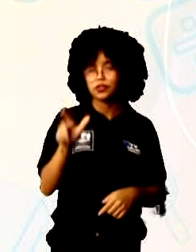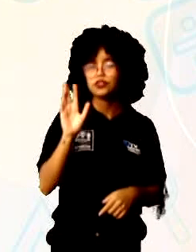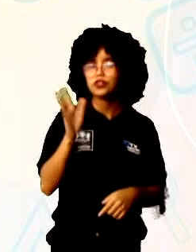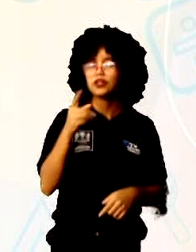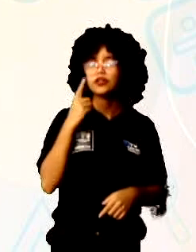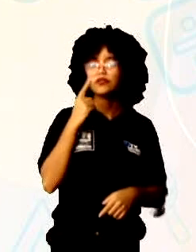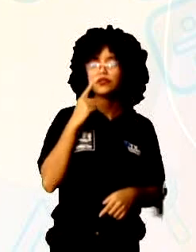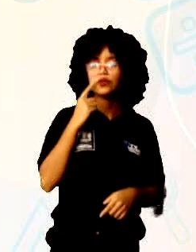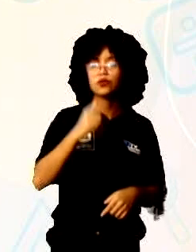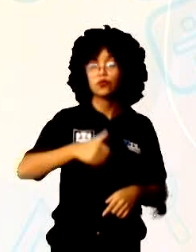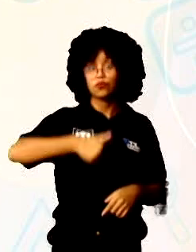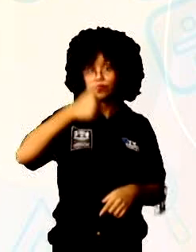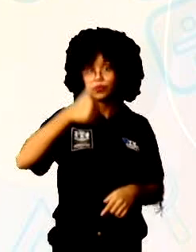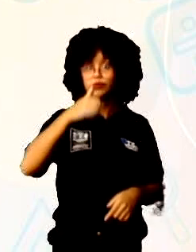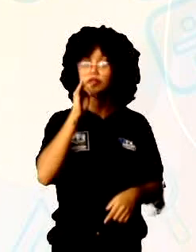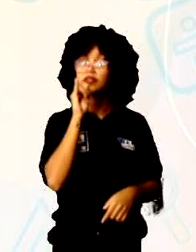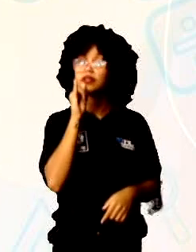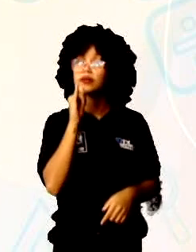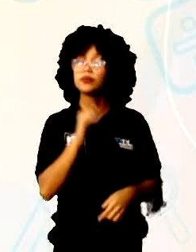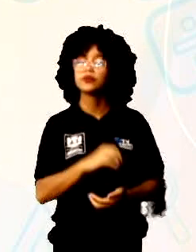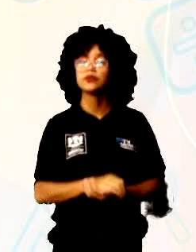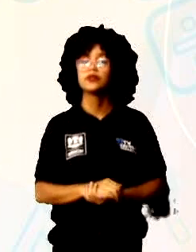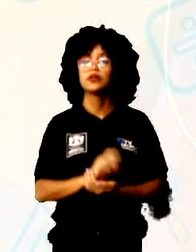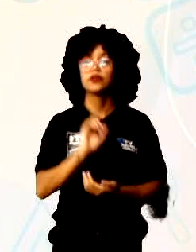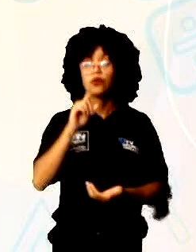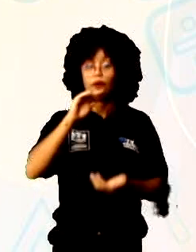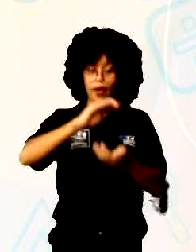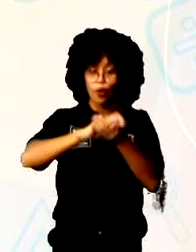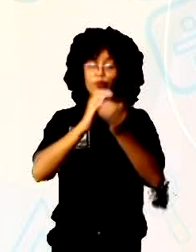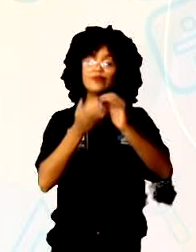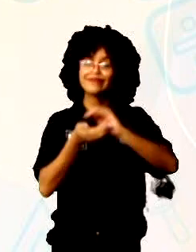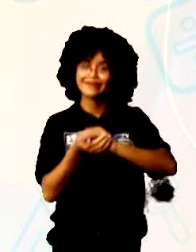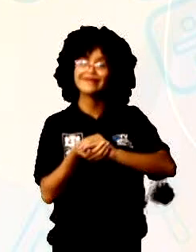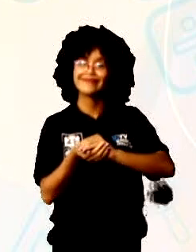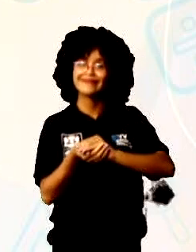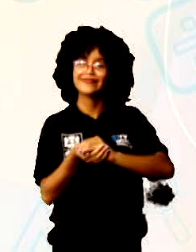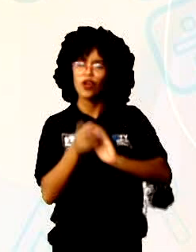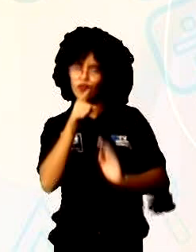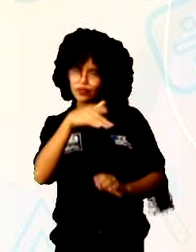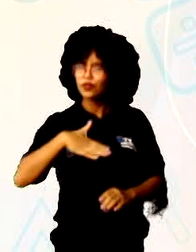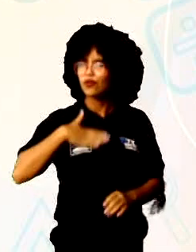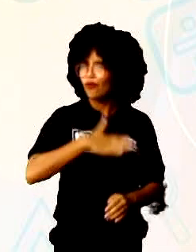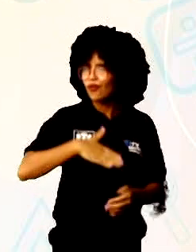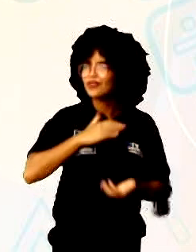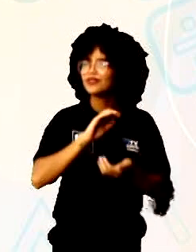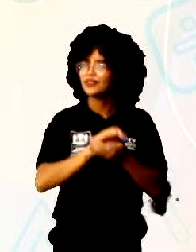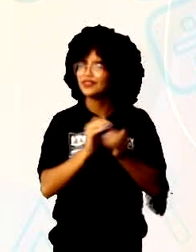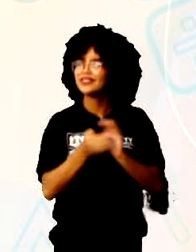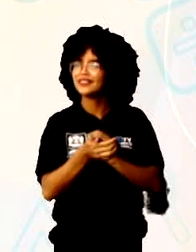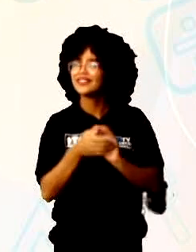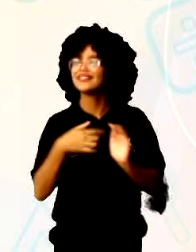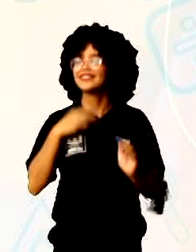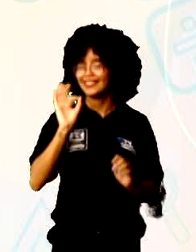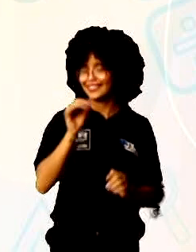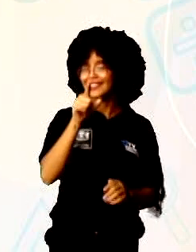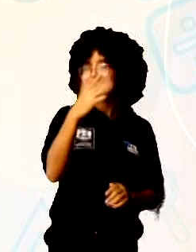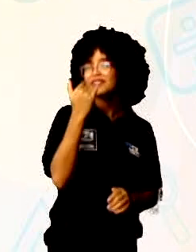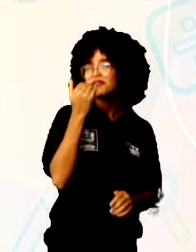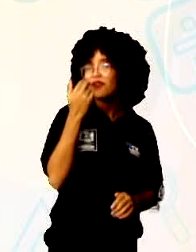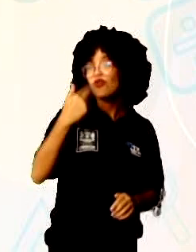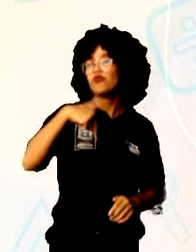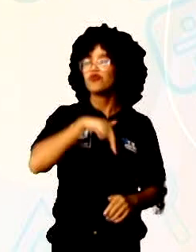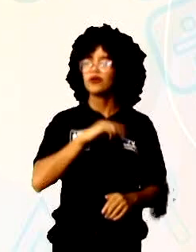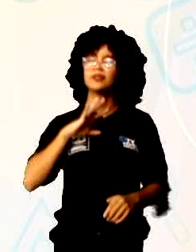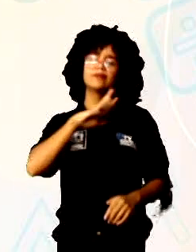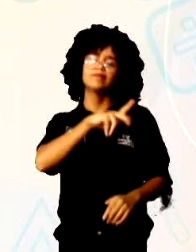aí Ó o primeiro exemplo e material é o cuscuz você gosta de cuscuz Eu tenho certeza que você come cuscuz a gente tem